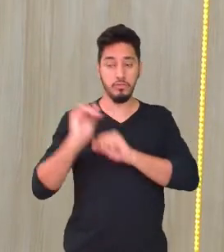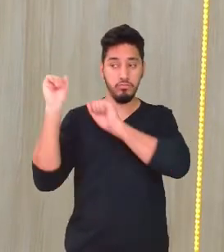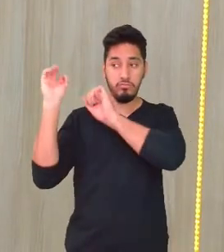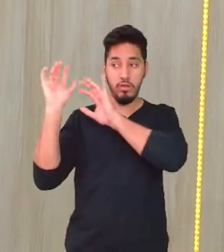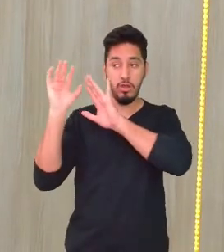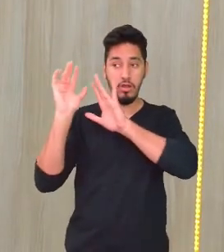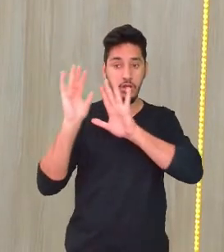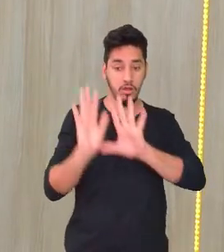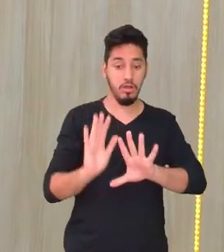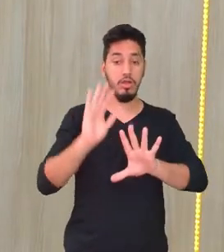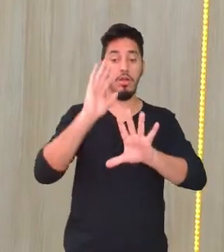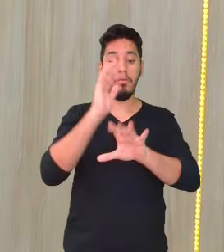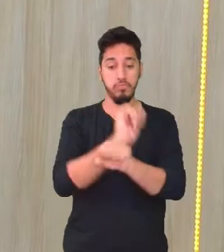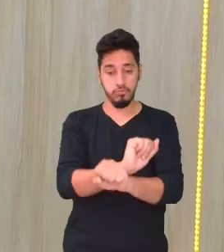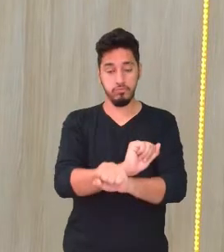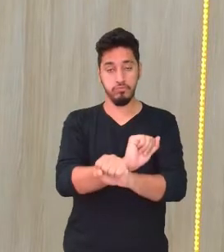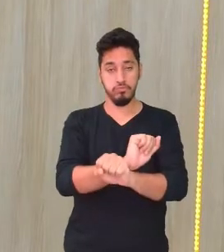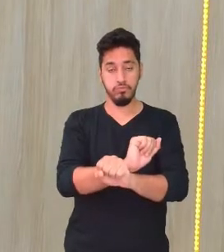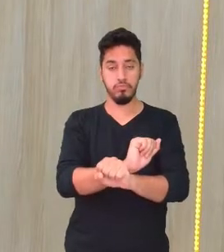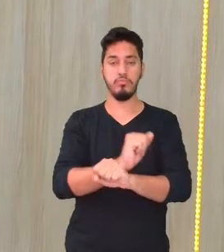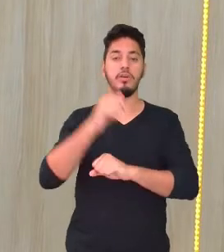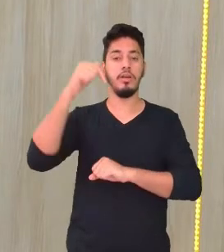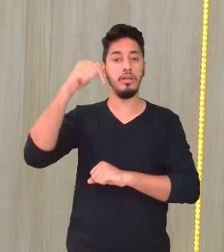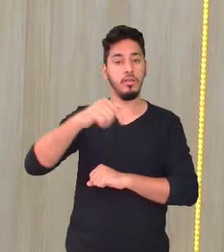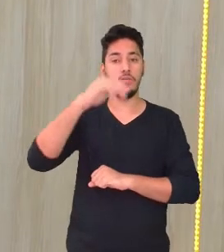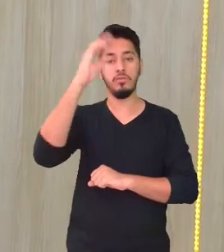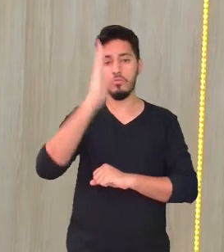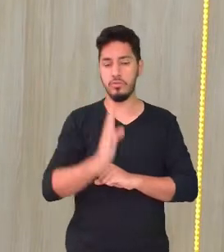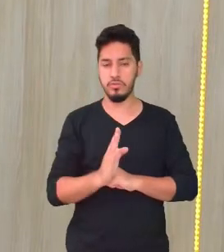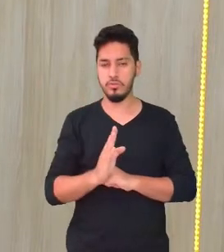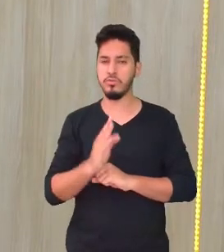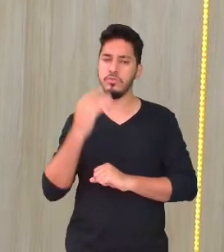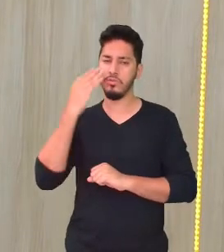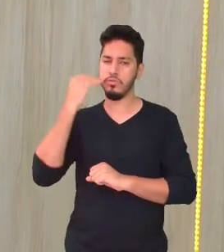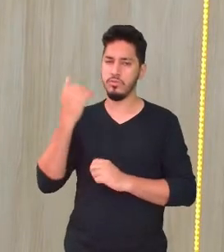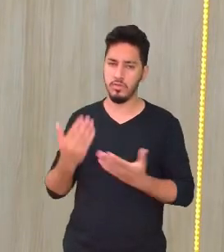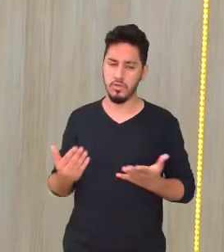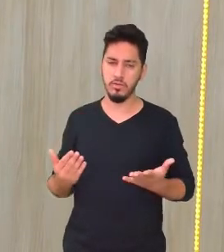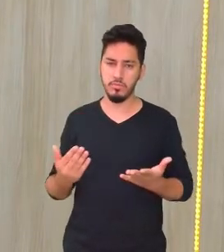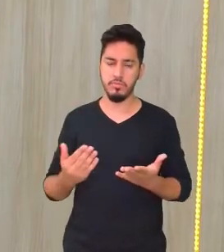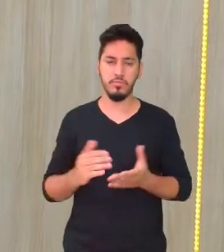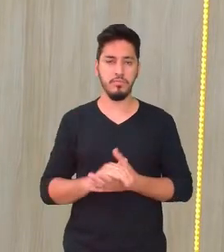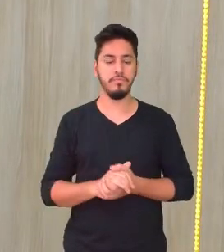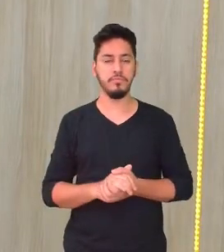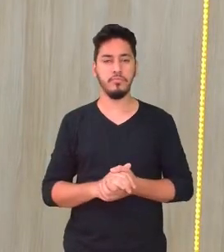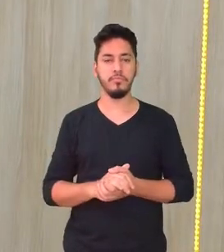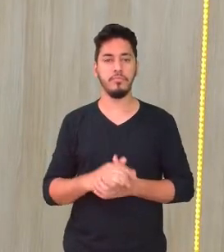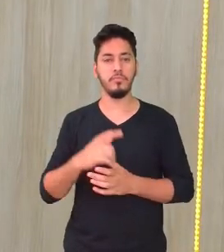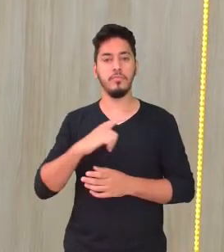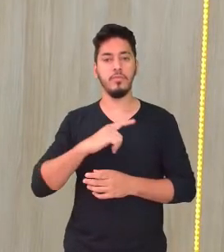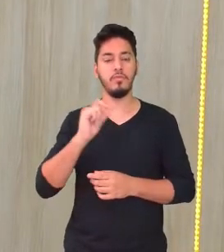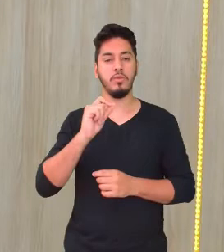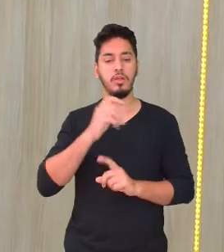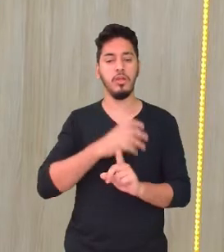foram escravizados, trazidos para o Brasil. A gente teve aí, ó, a figura de